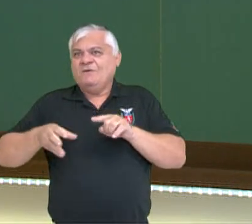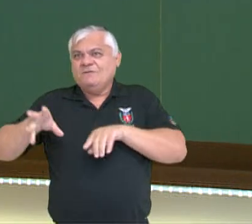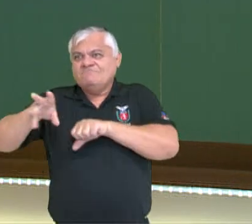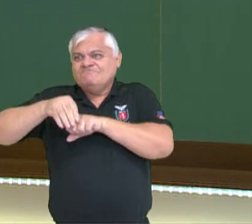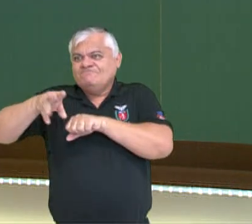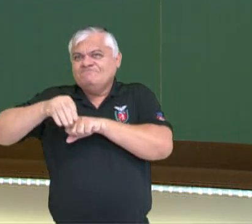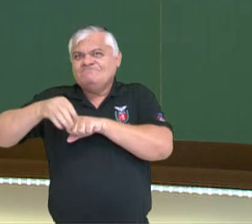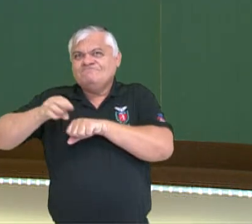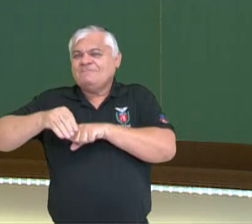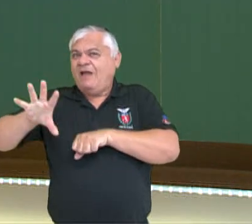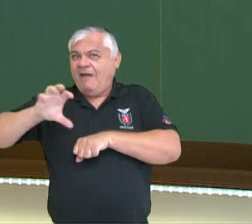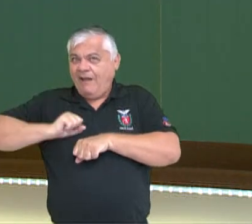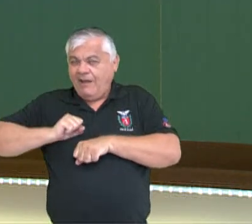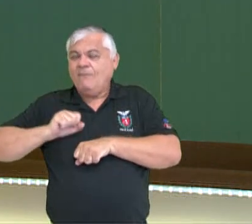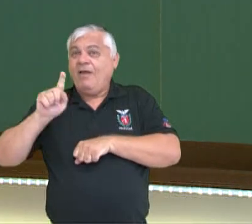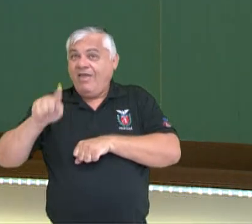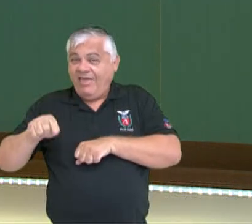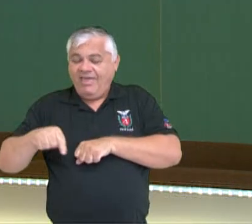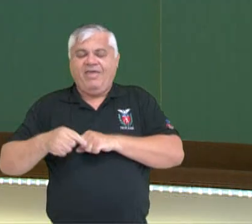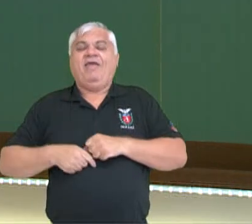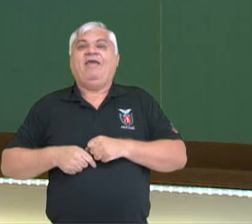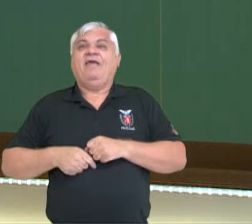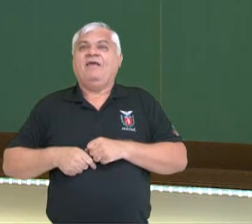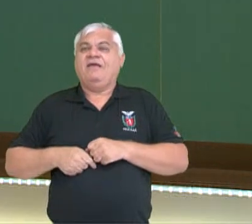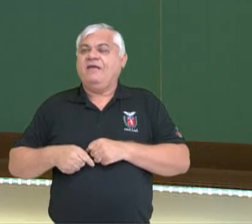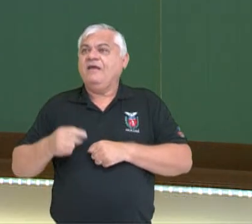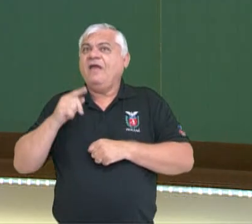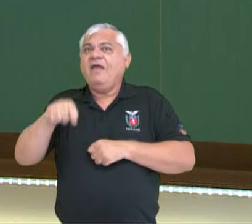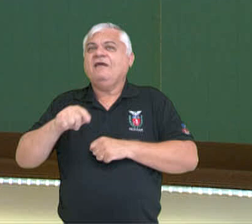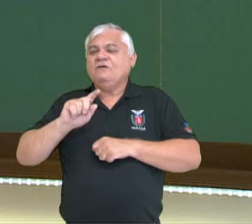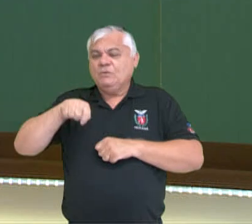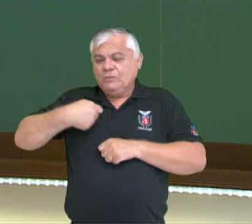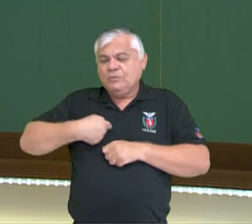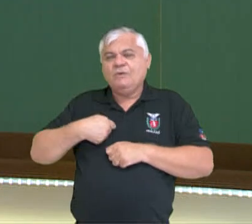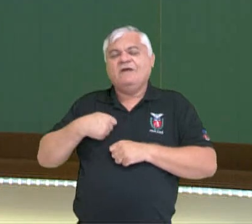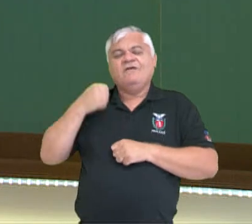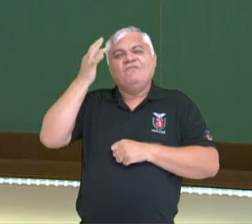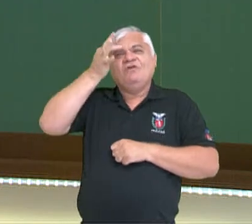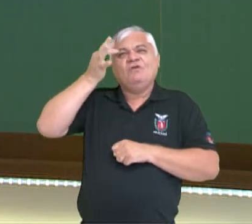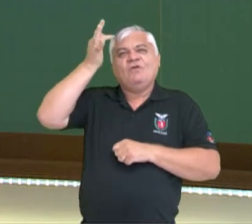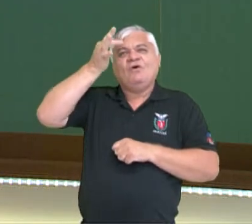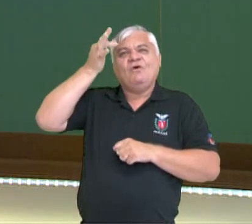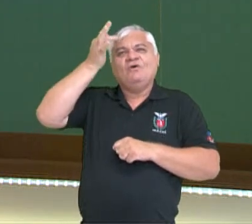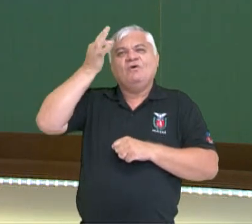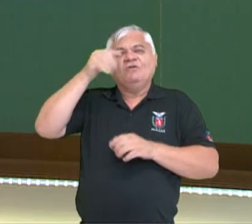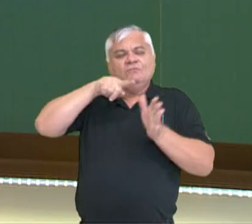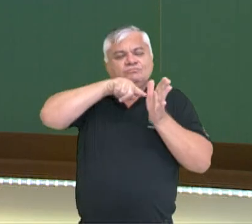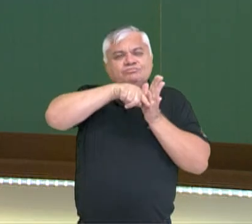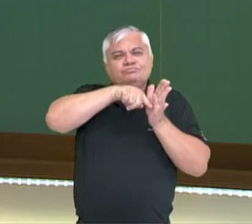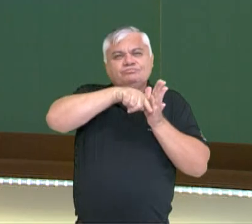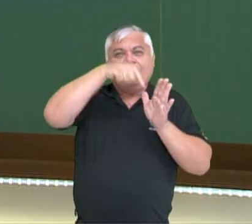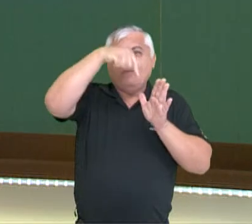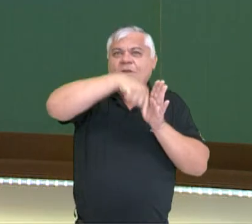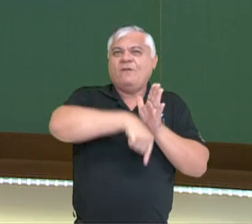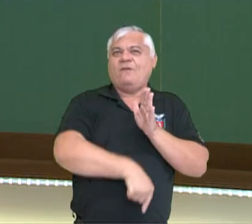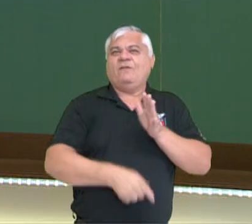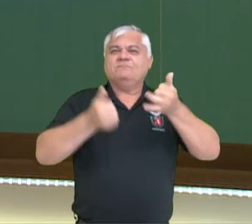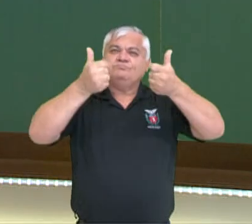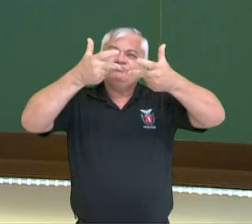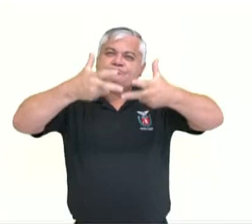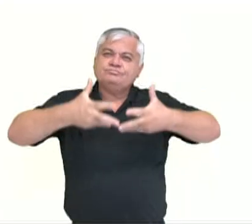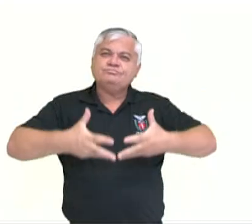conhecimento, são filósofos, eles buscam explicar a realidade de uma forma mais aprofundada. Antes